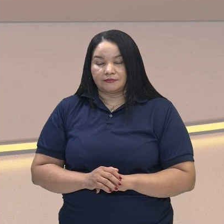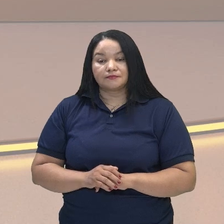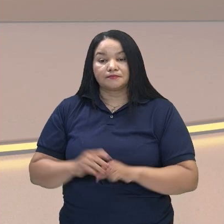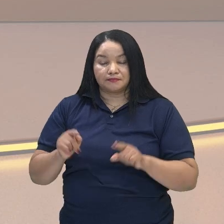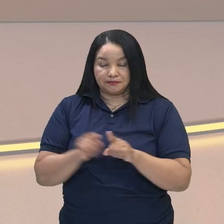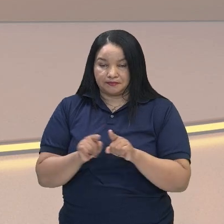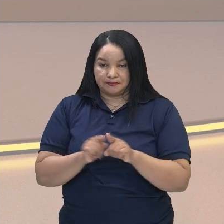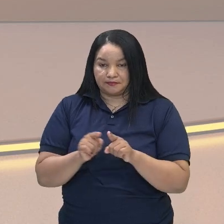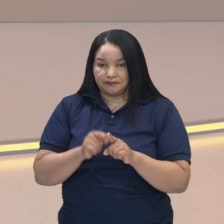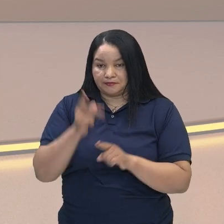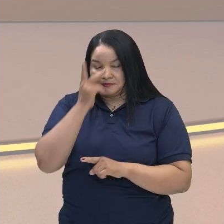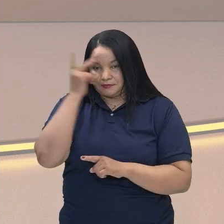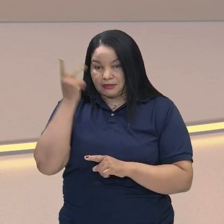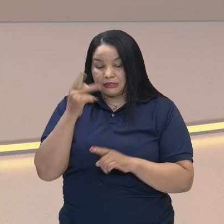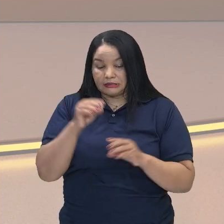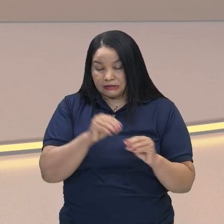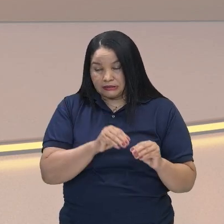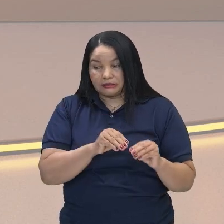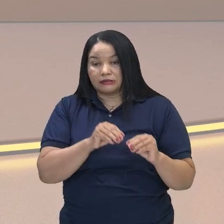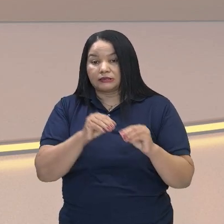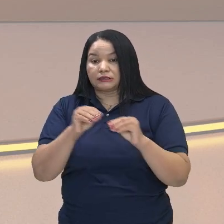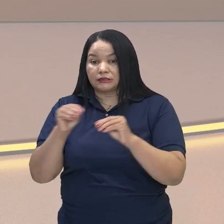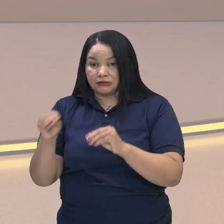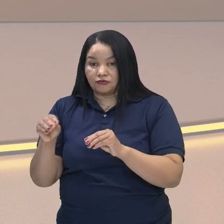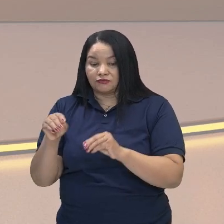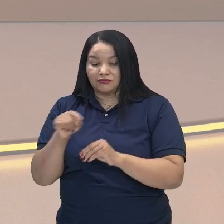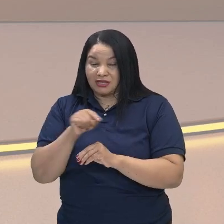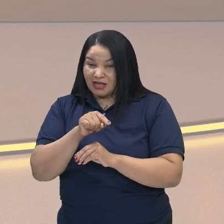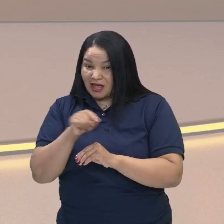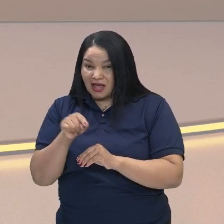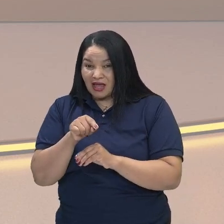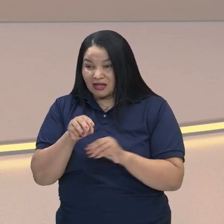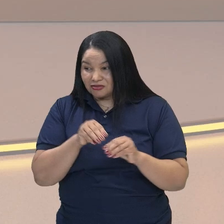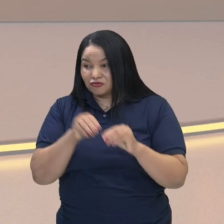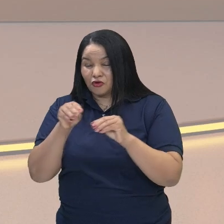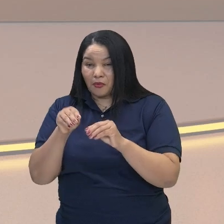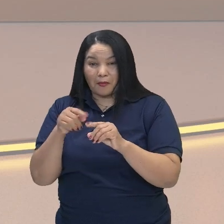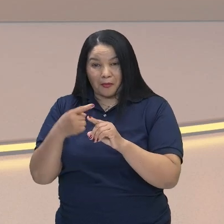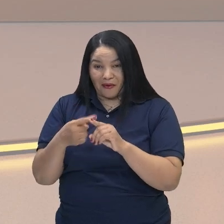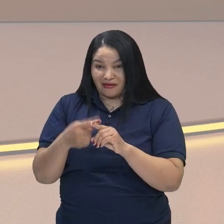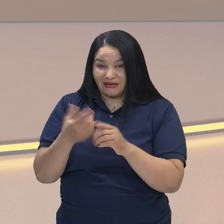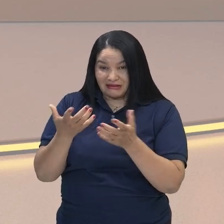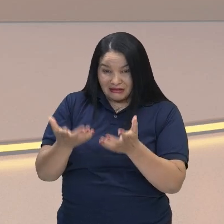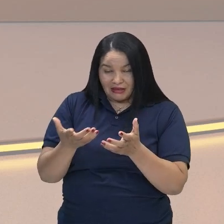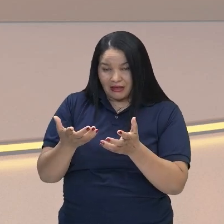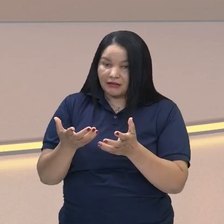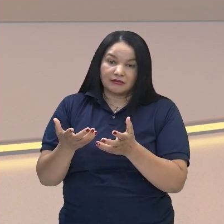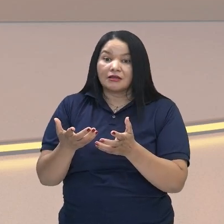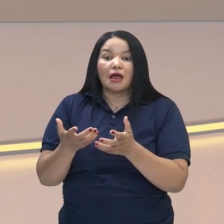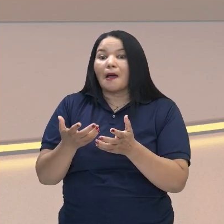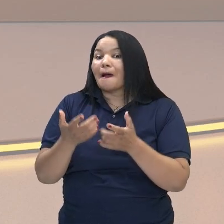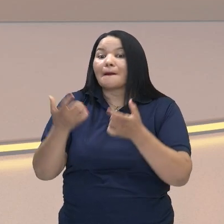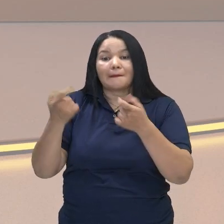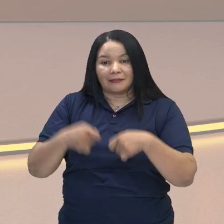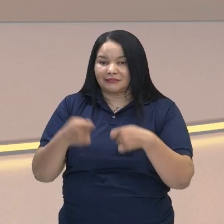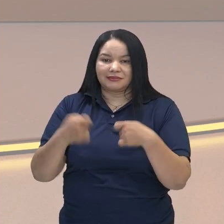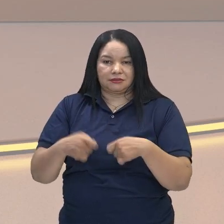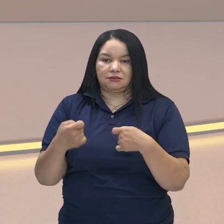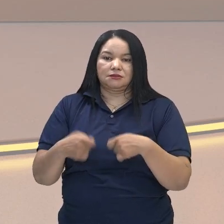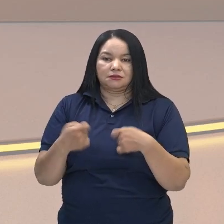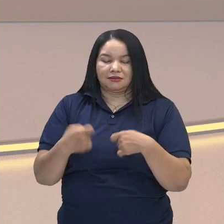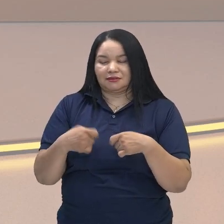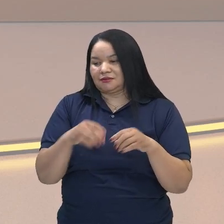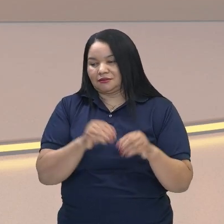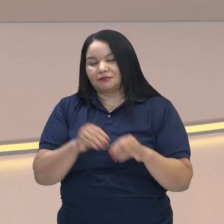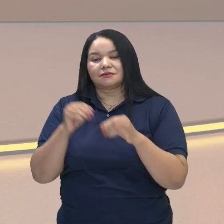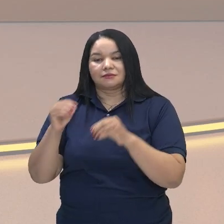estão saindo, gente, elas não estão saindo porque elas querem, elas estão saindo porque elas necessitam. E quando elas acabam chegando